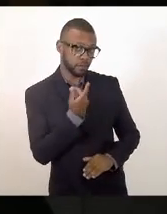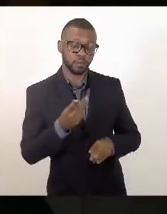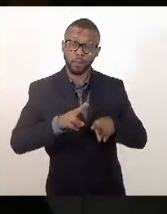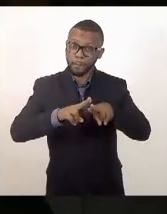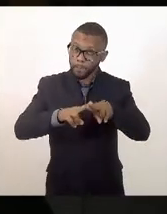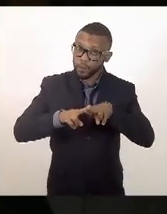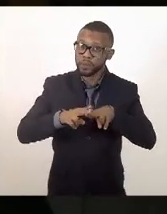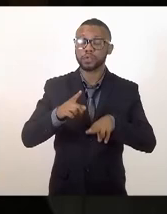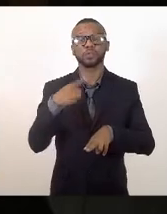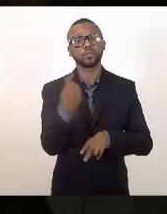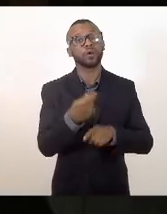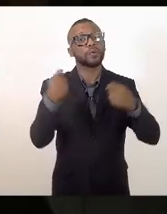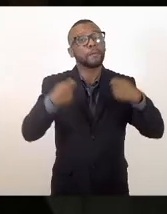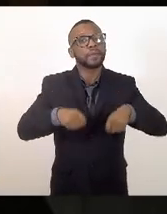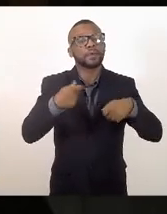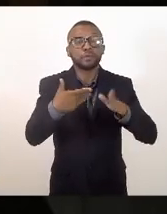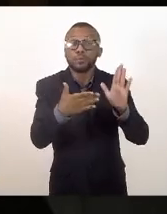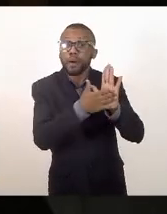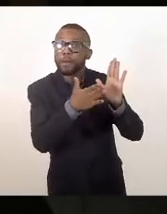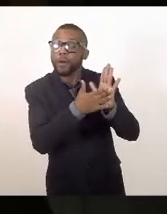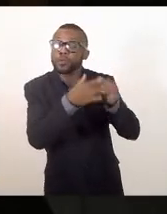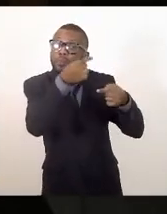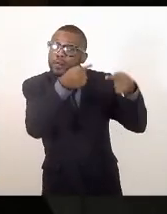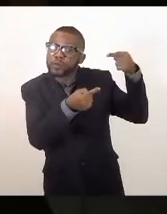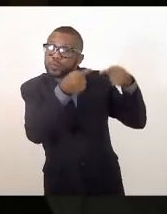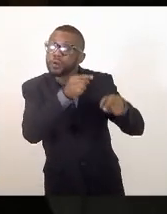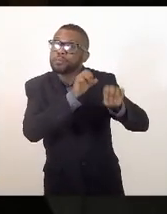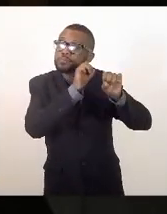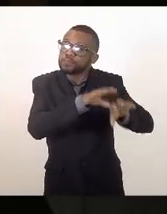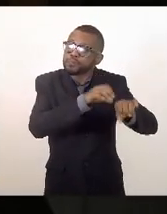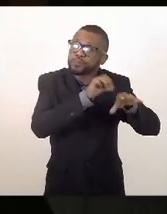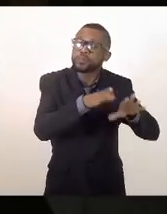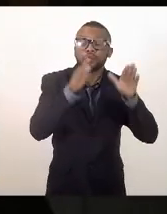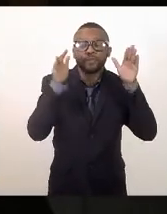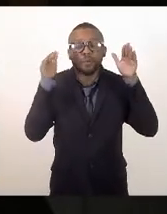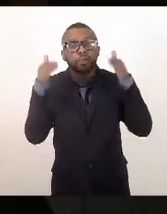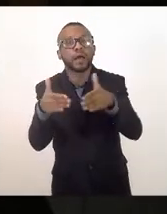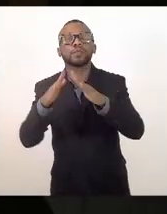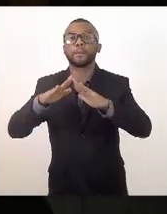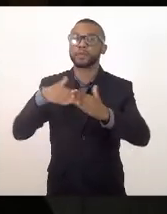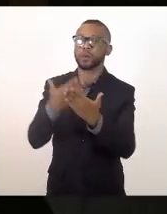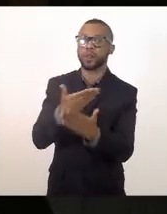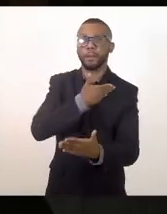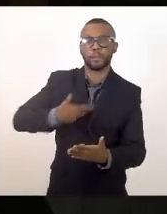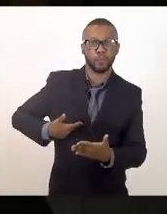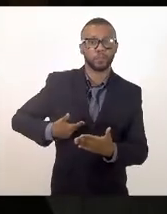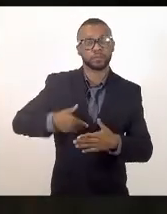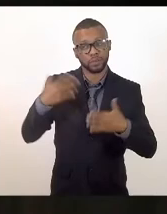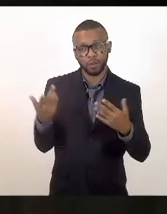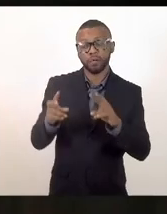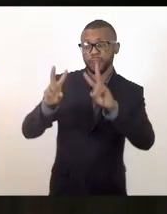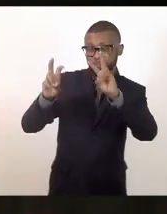gente precisa de uma agenda para a educação, de uma agenda para a escola pública, e é isso que a gente está defendendo.